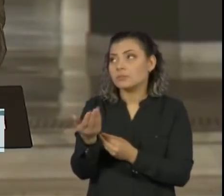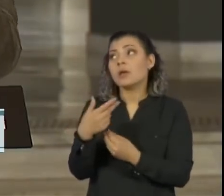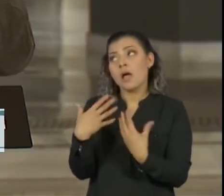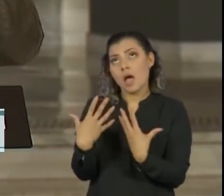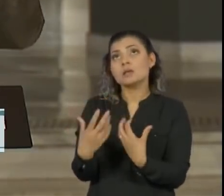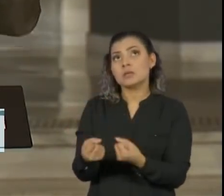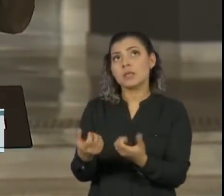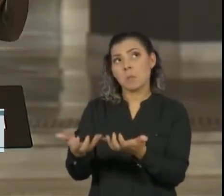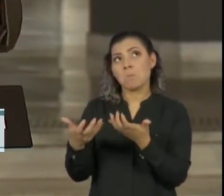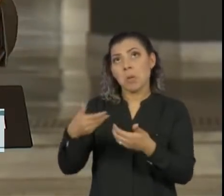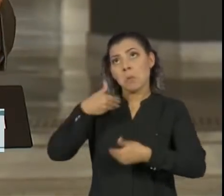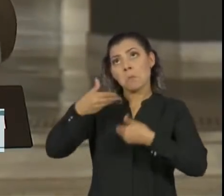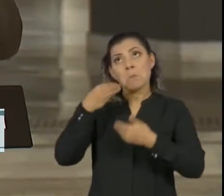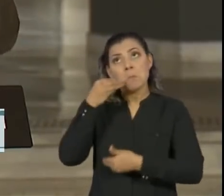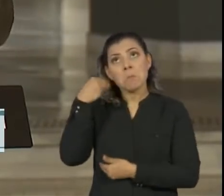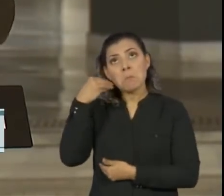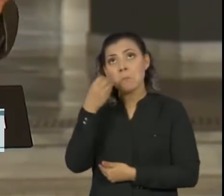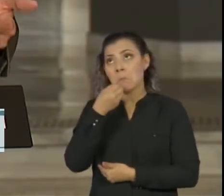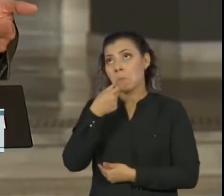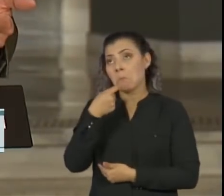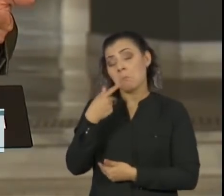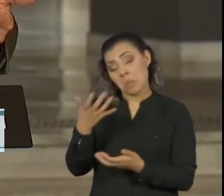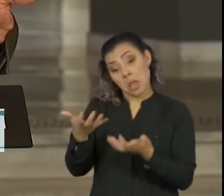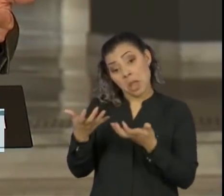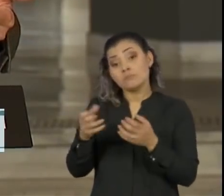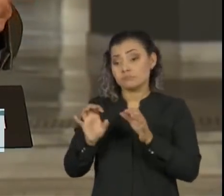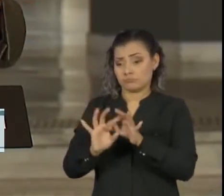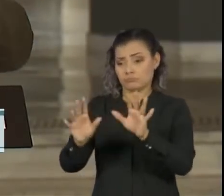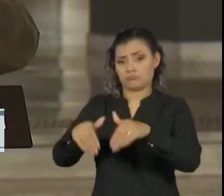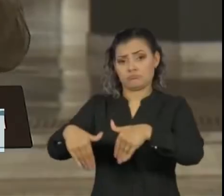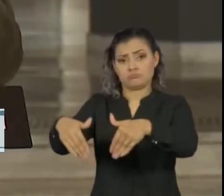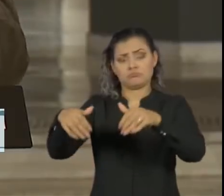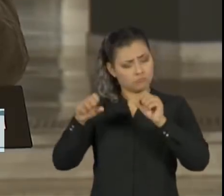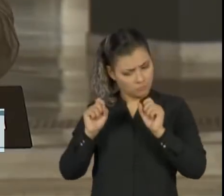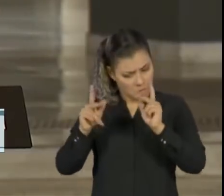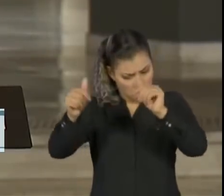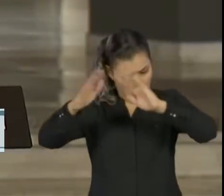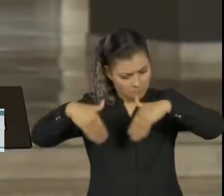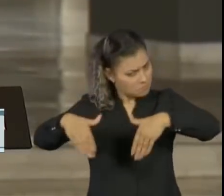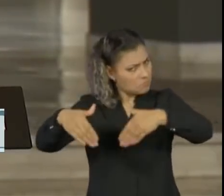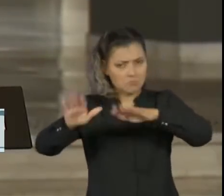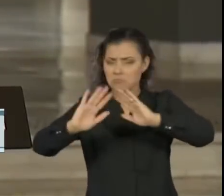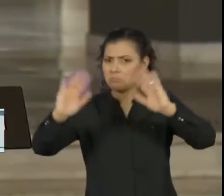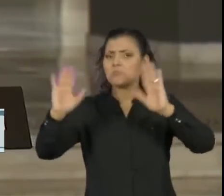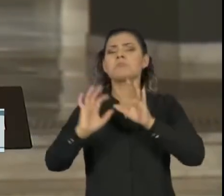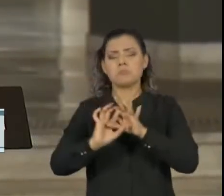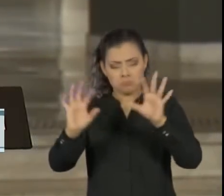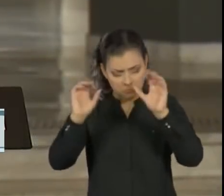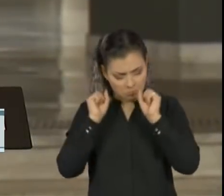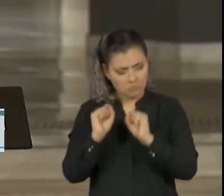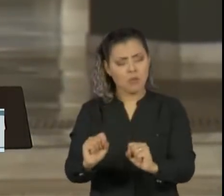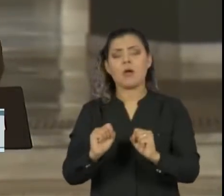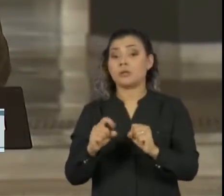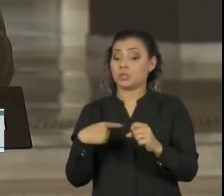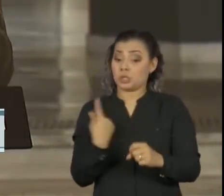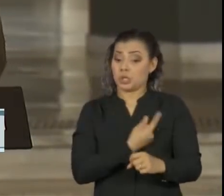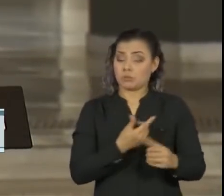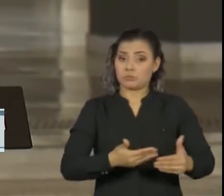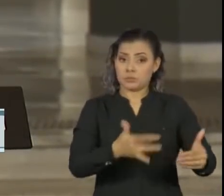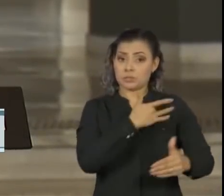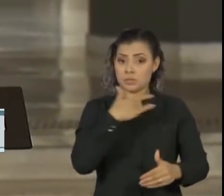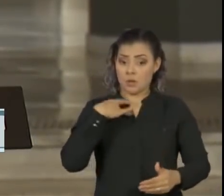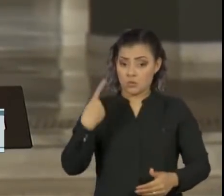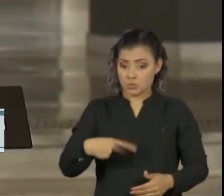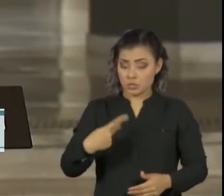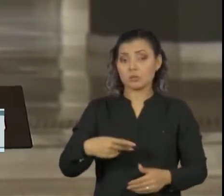num acordo e quiserem utilizar a droga, isso é totalmente permitido, e o nosso Ministério da